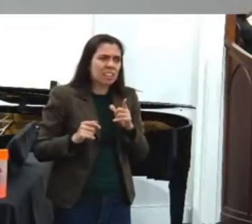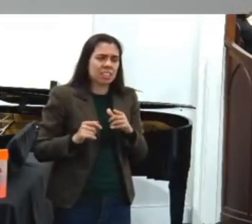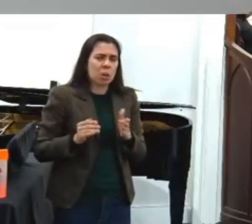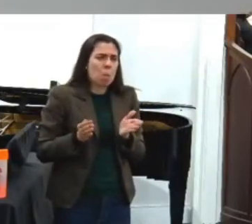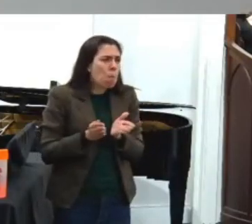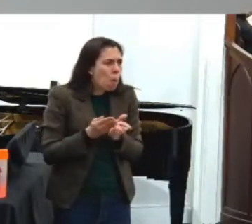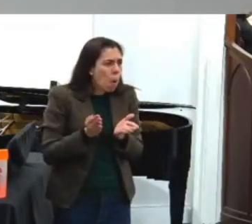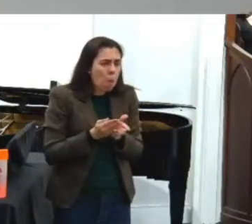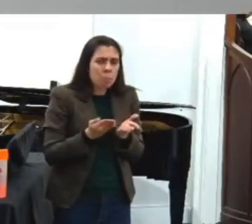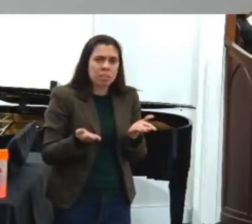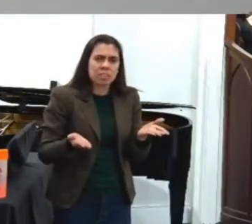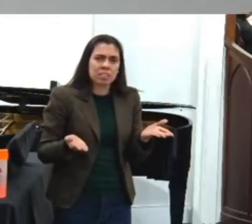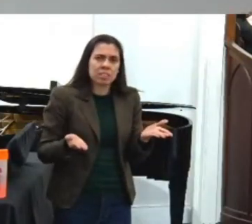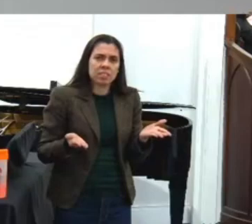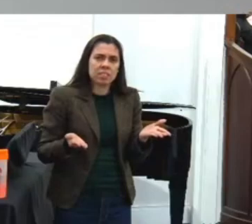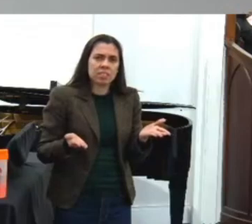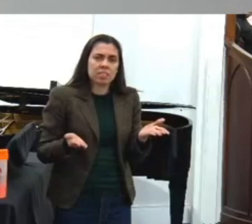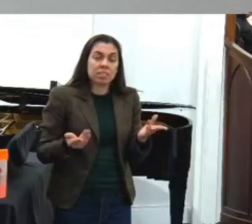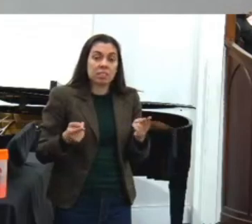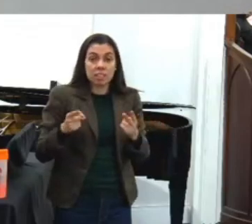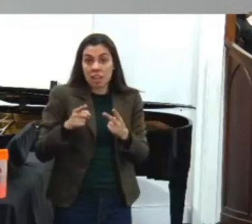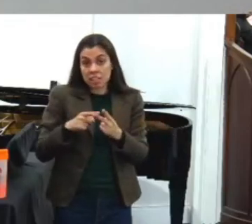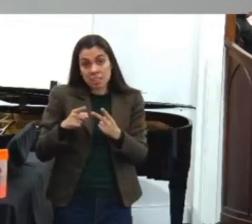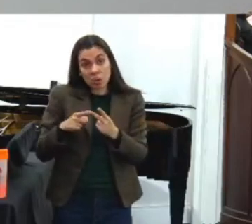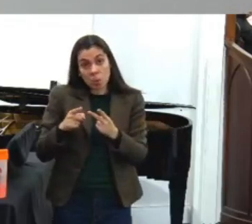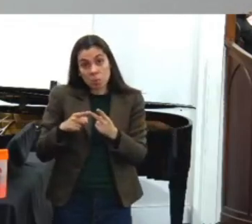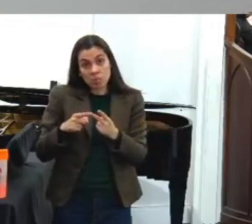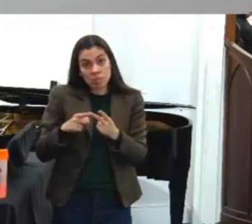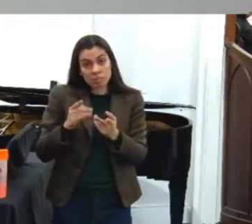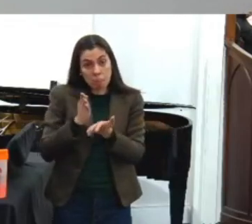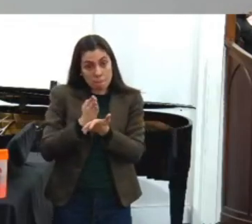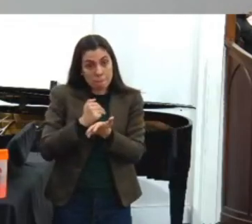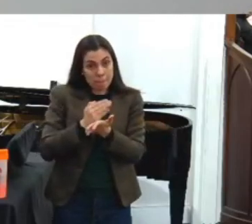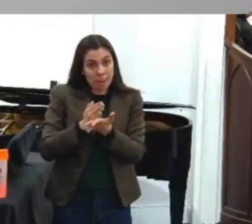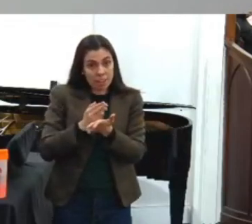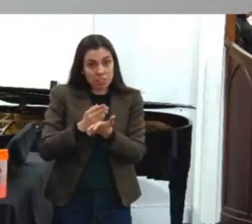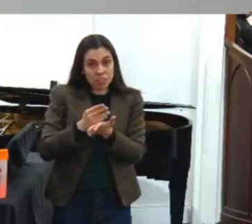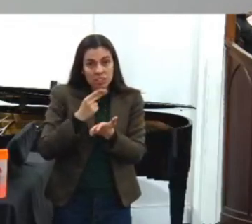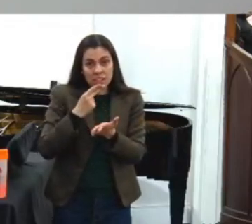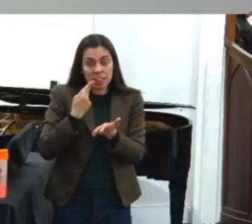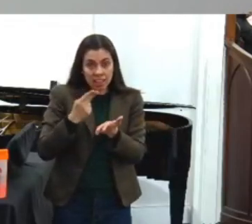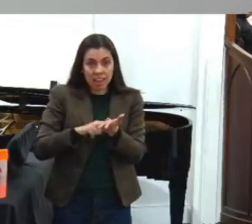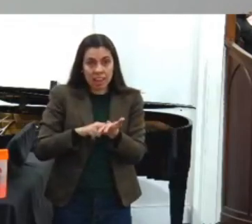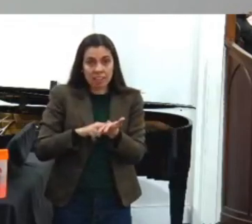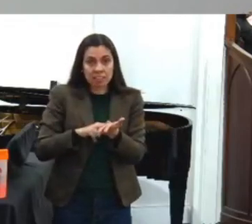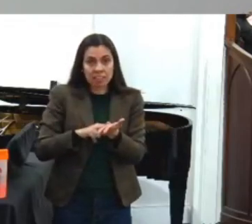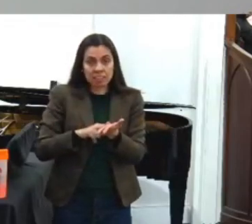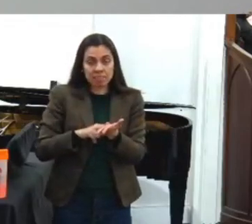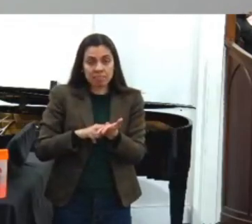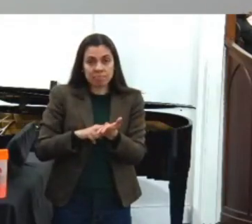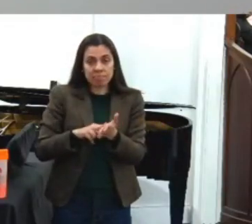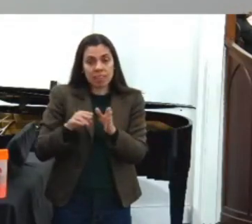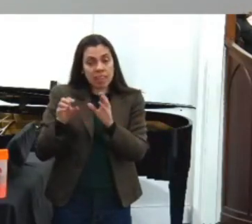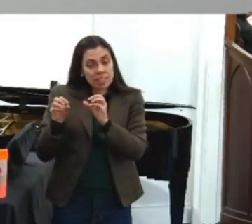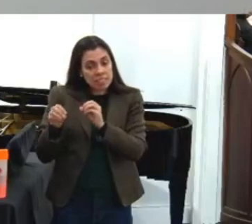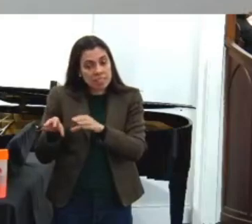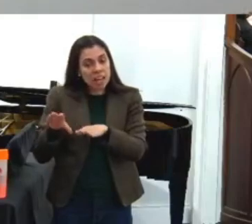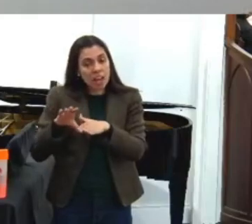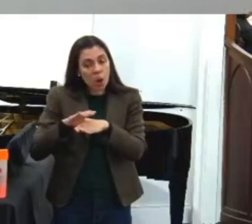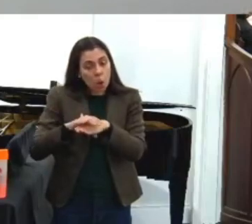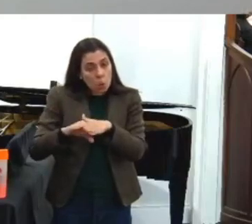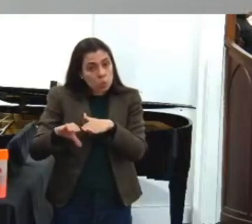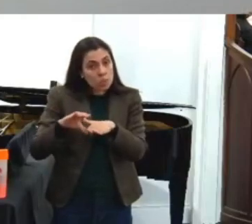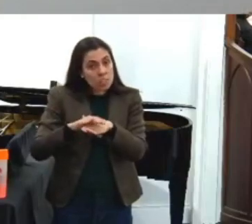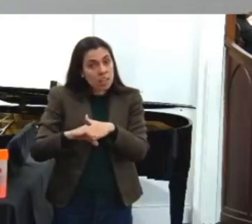começa com um conselho. E o conselho do Supremo Pastor é: aconselho-te, verso